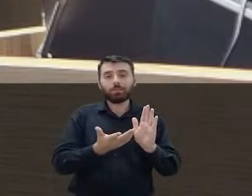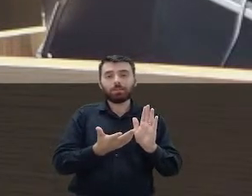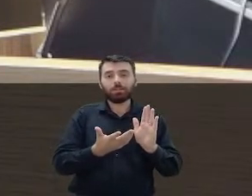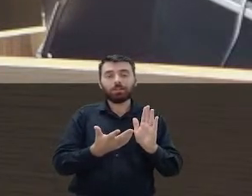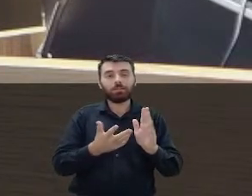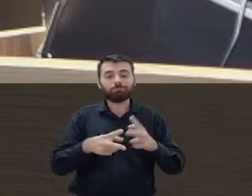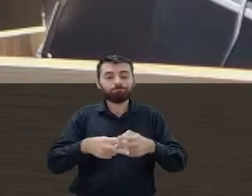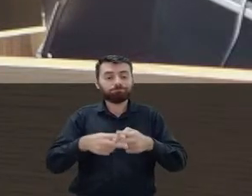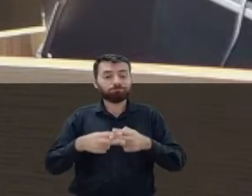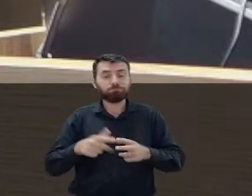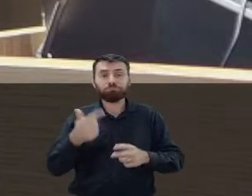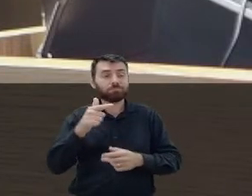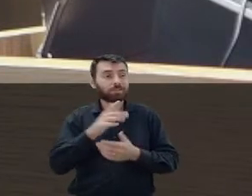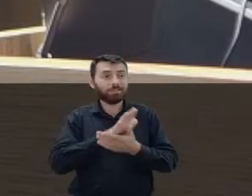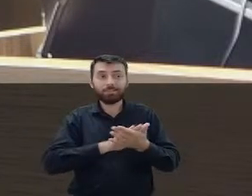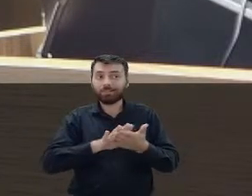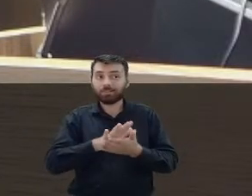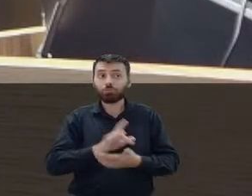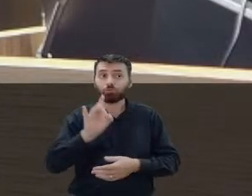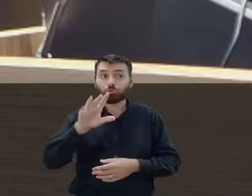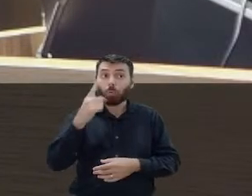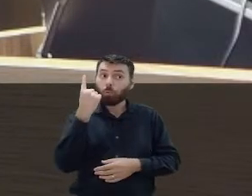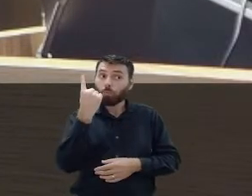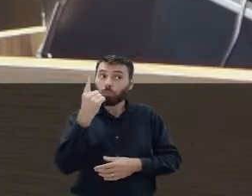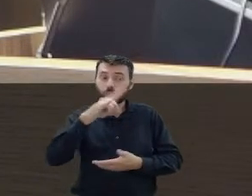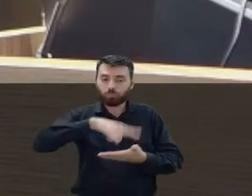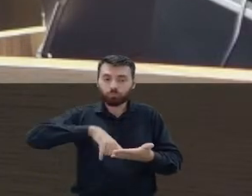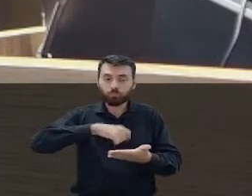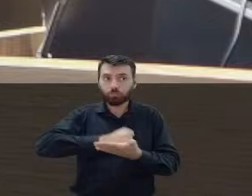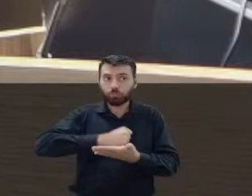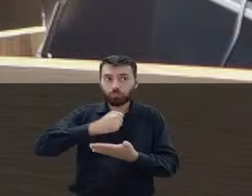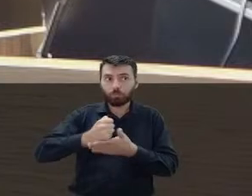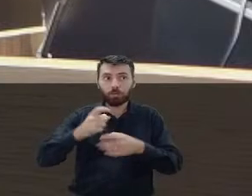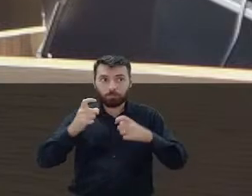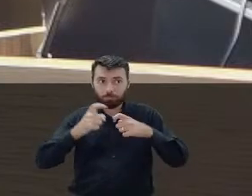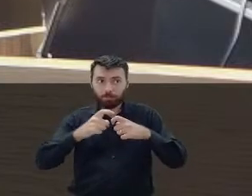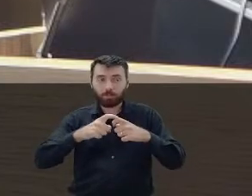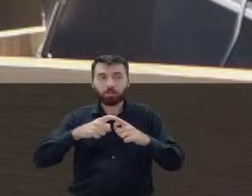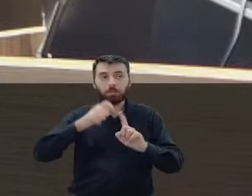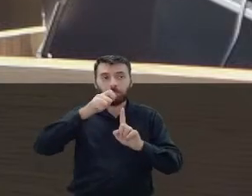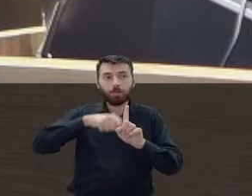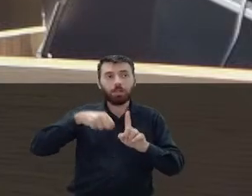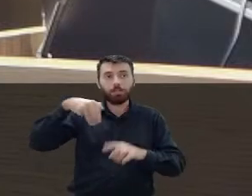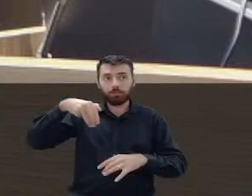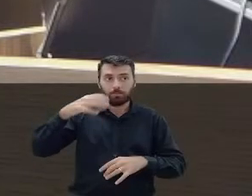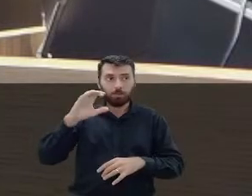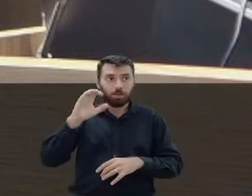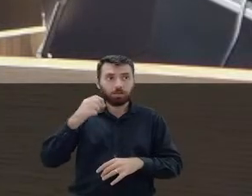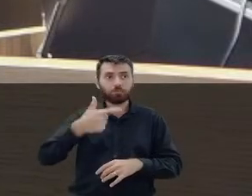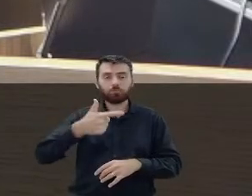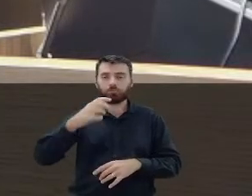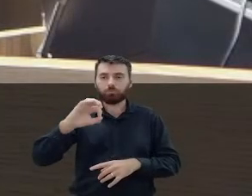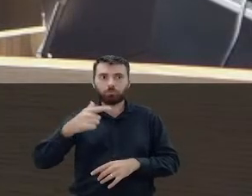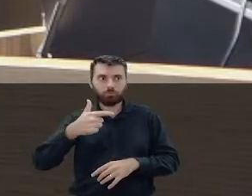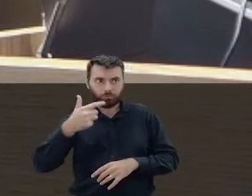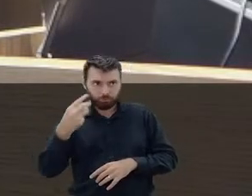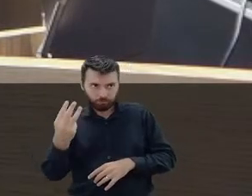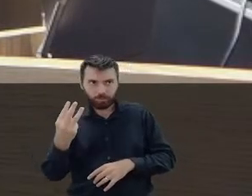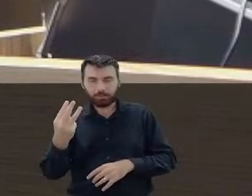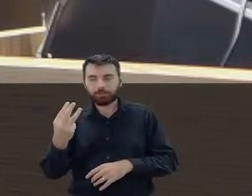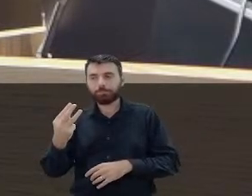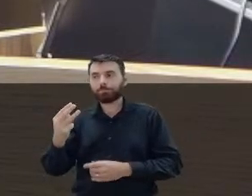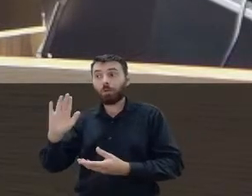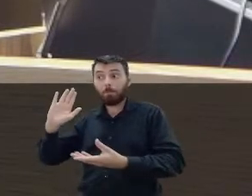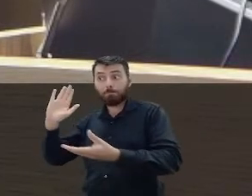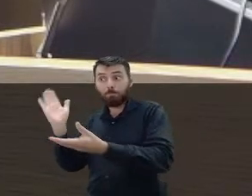O que se tem apenas é um único documento médico, datado de março de 2023, produzido após o ajuizamento da ação, em que é